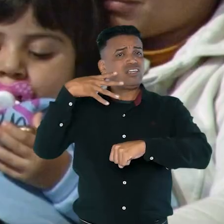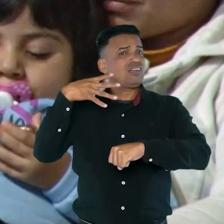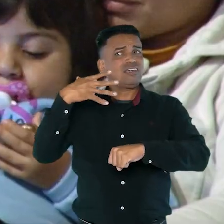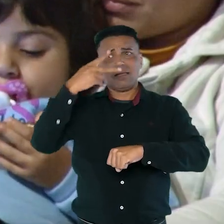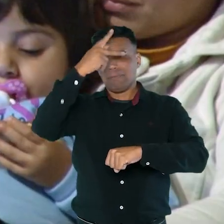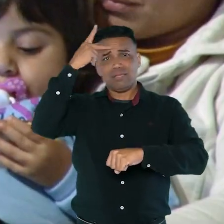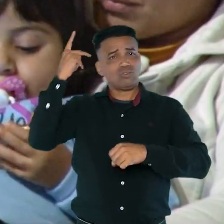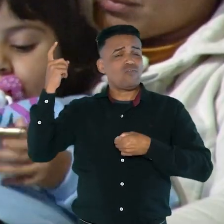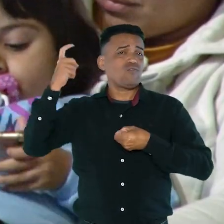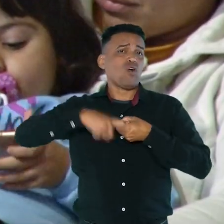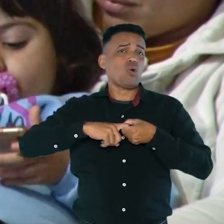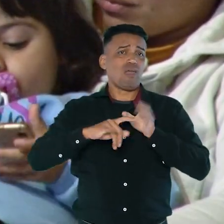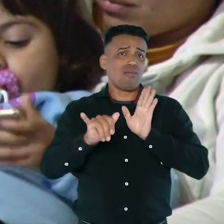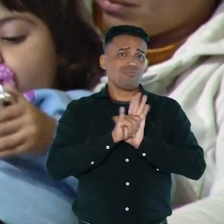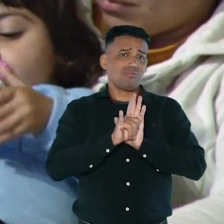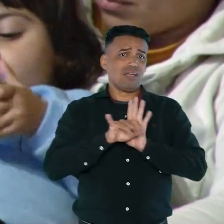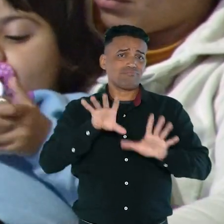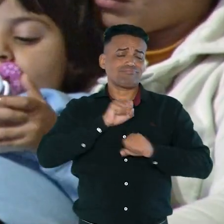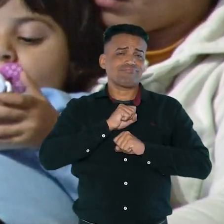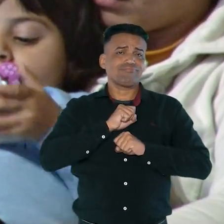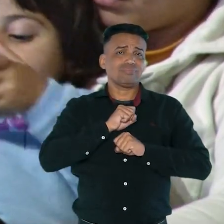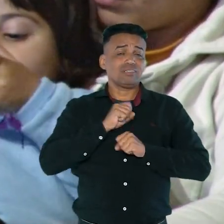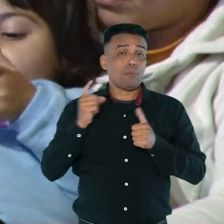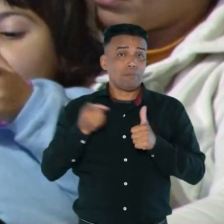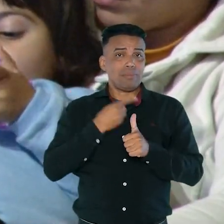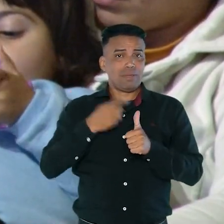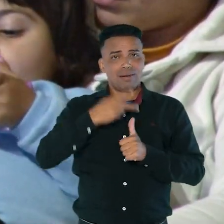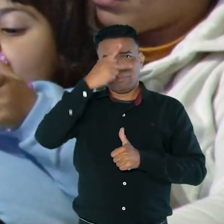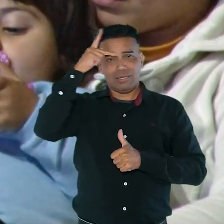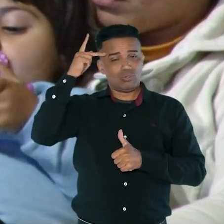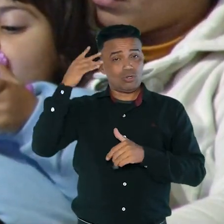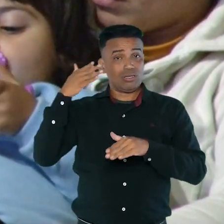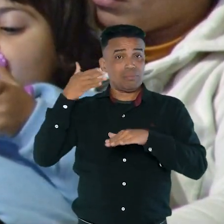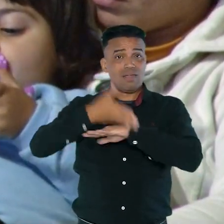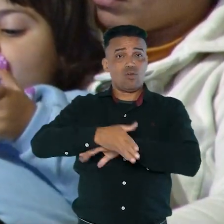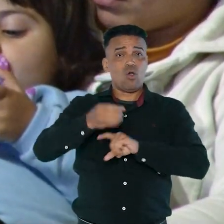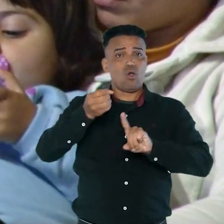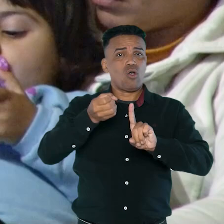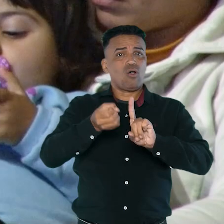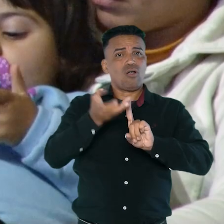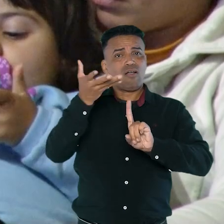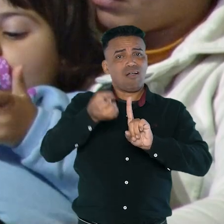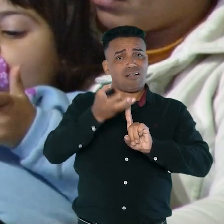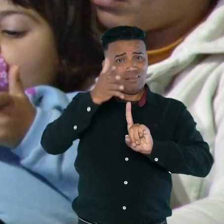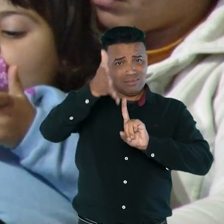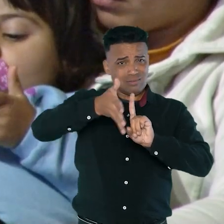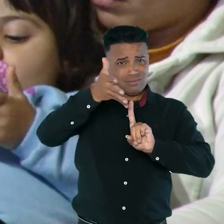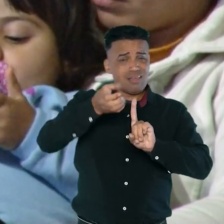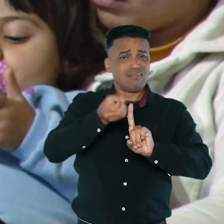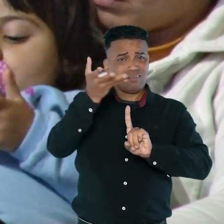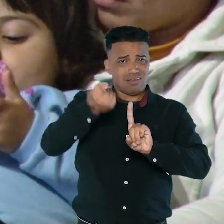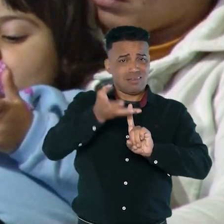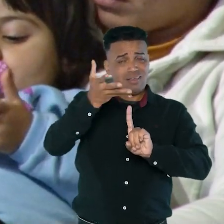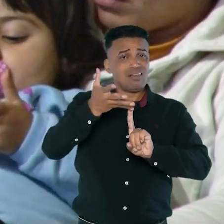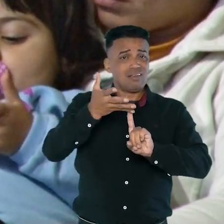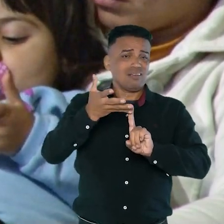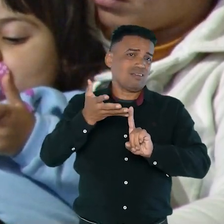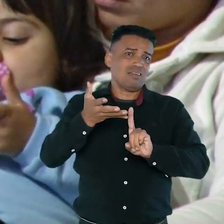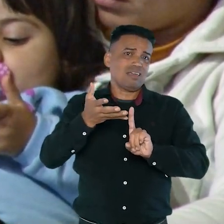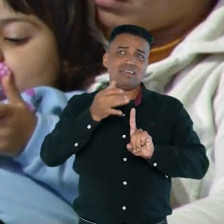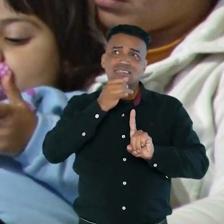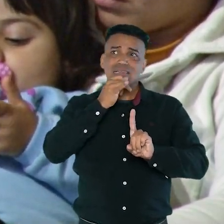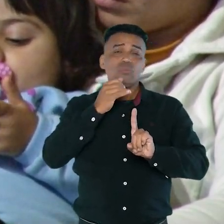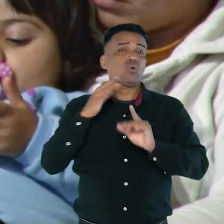trazer essa pessoa de volta, porque, vou dar um exemplo, a primeira pessoa que me levou no sarau da Cooperifa, hoje ele não teve o mesmo encontro que o Sérgio